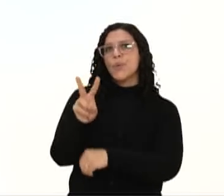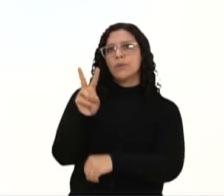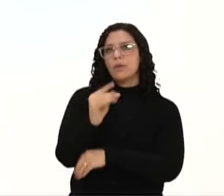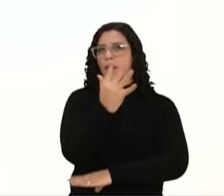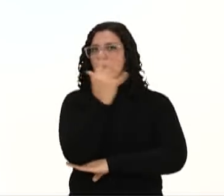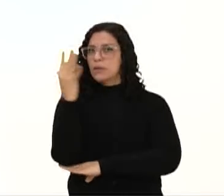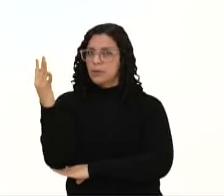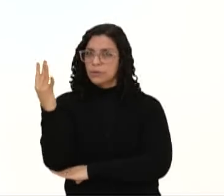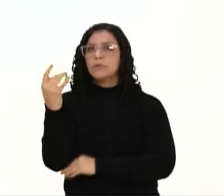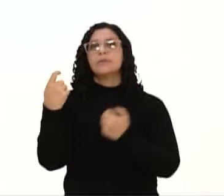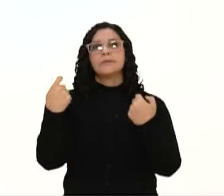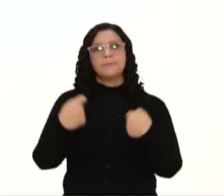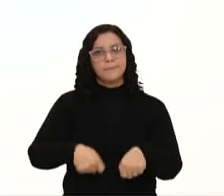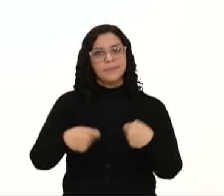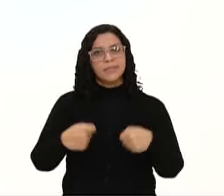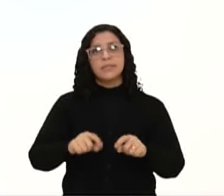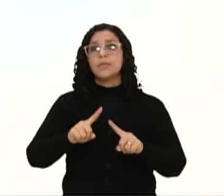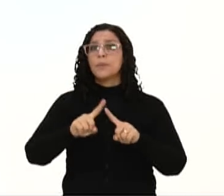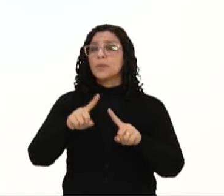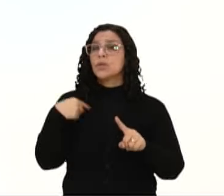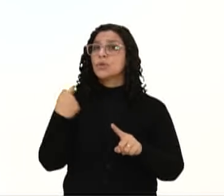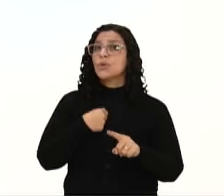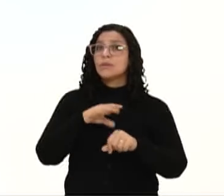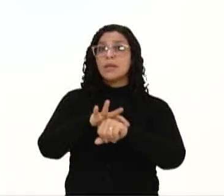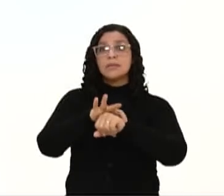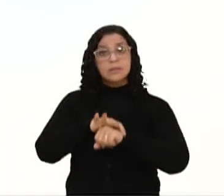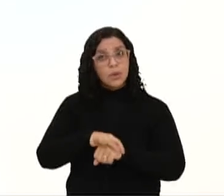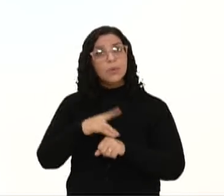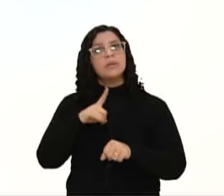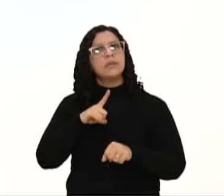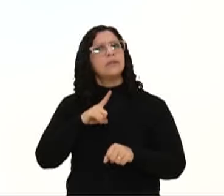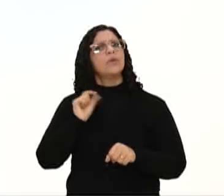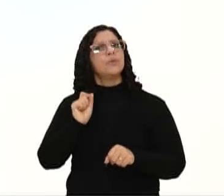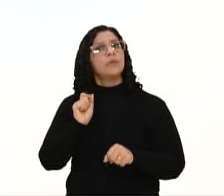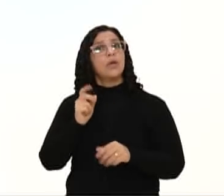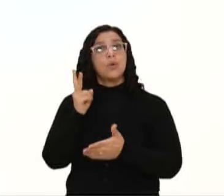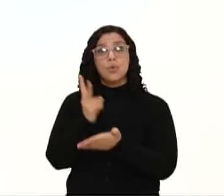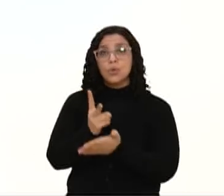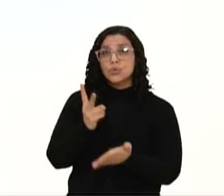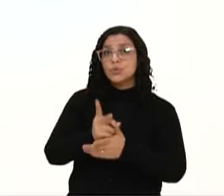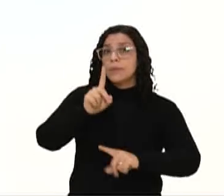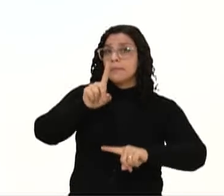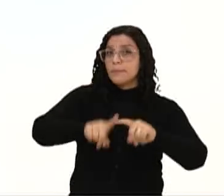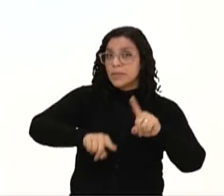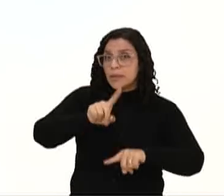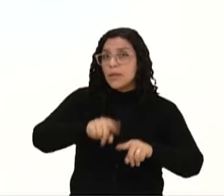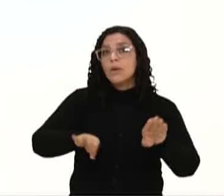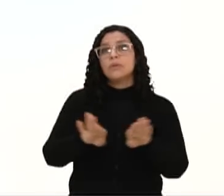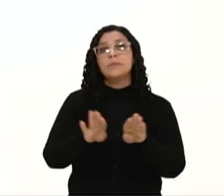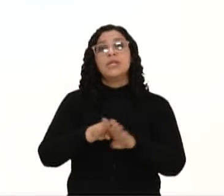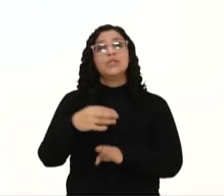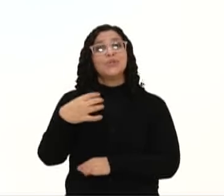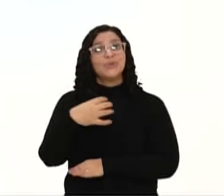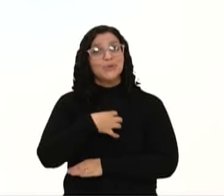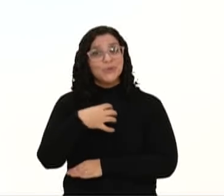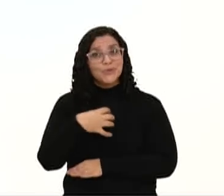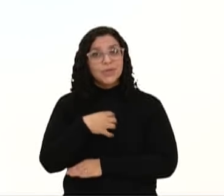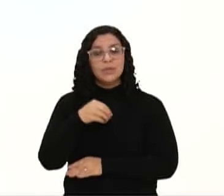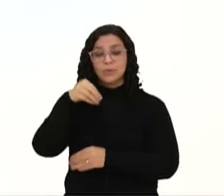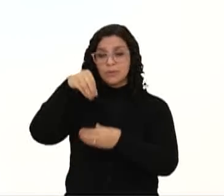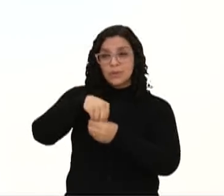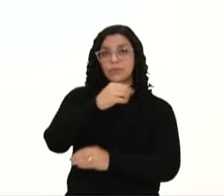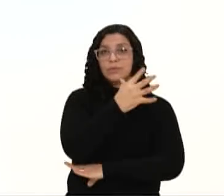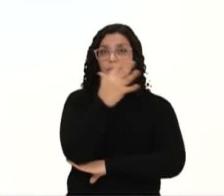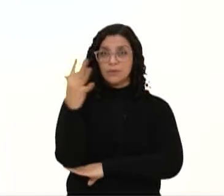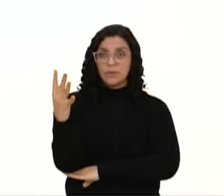espaço natural, sobretudo no sentido de garantir a existência de recursos e dos meios, né, inerentes a